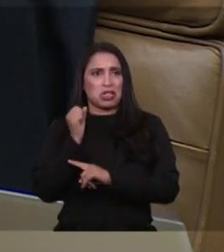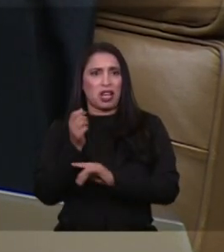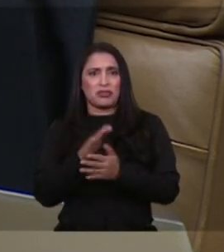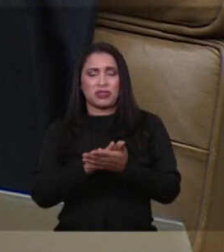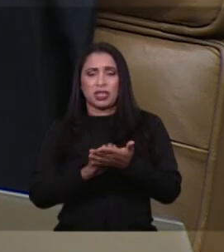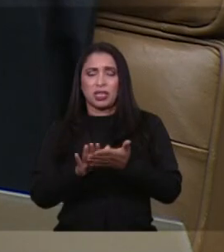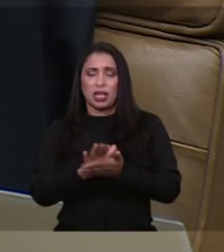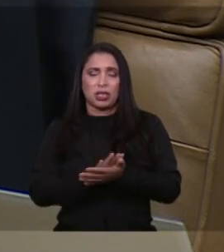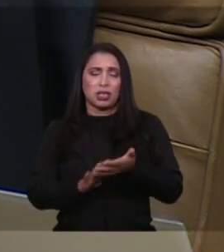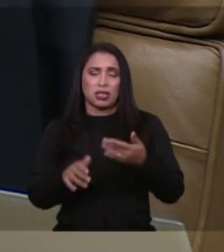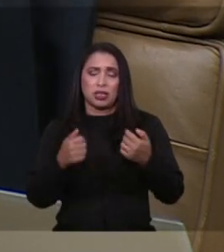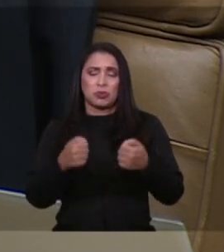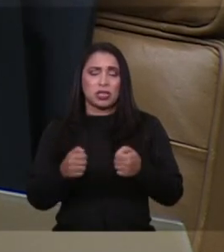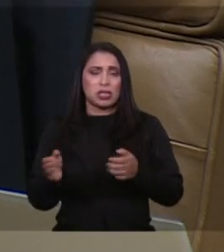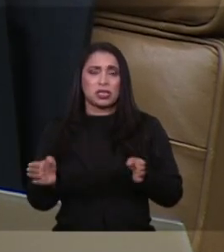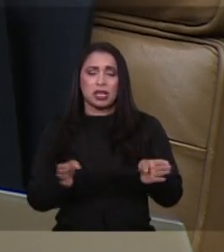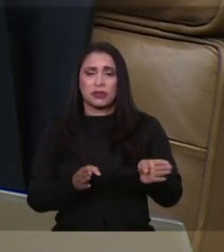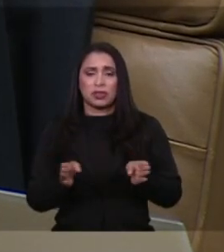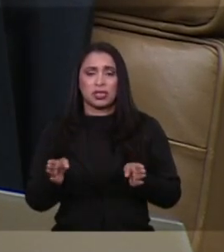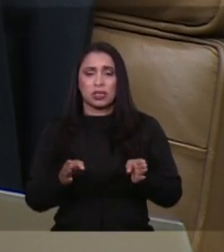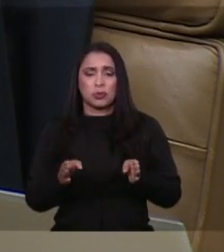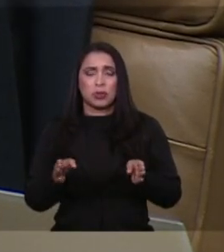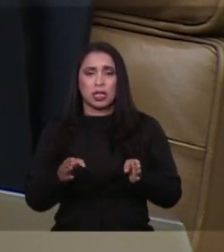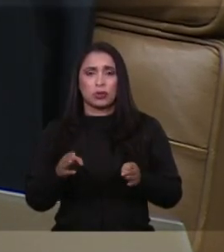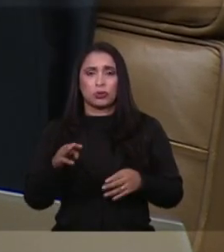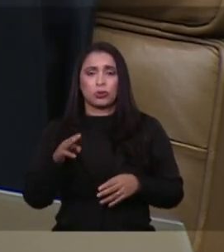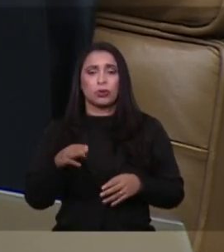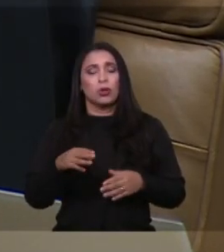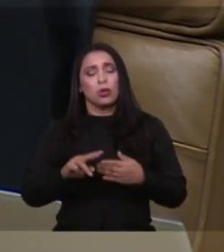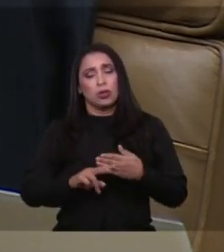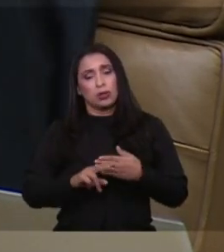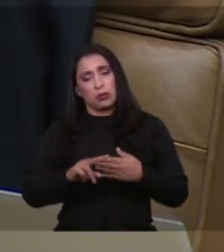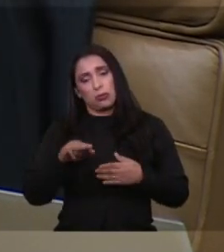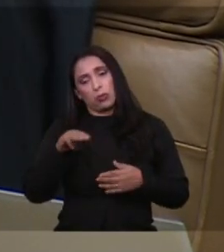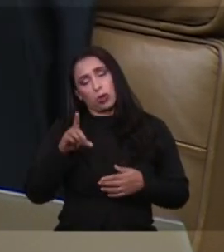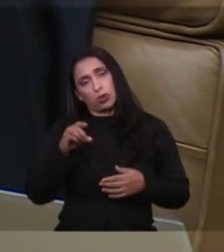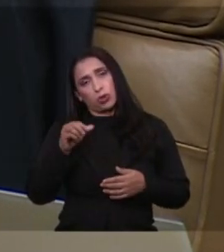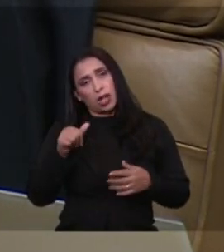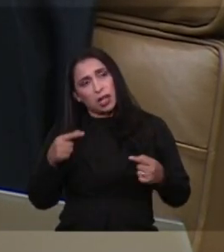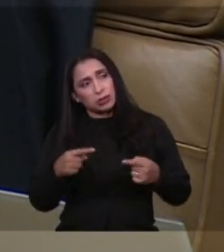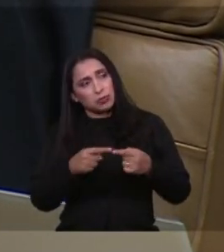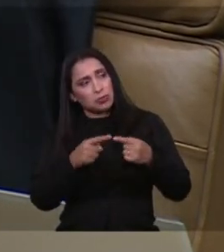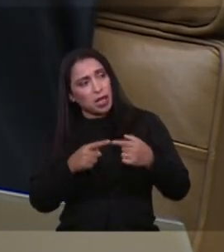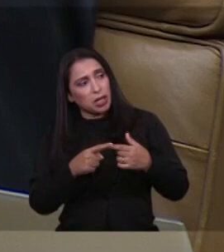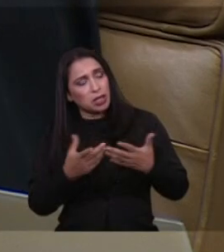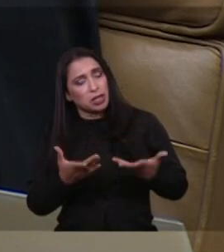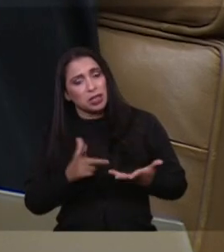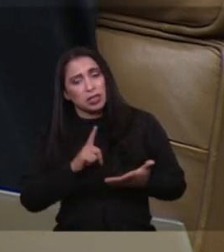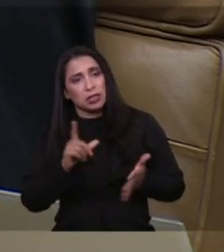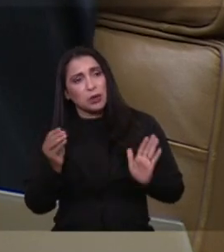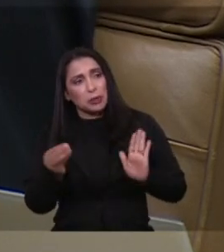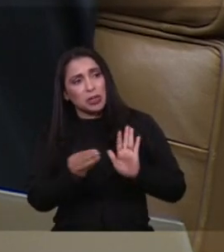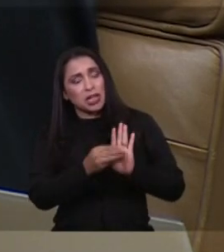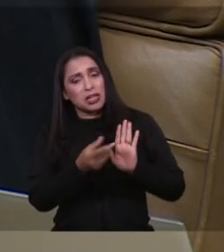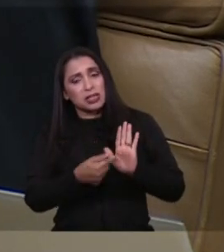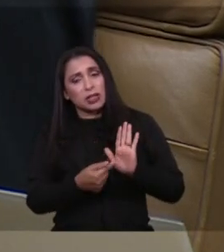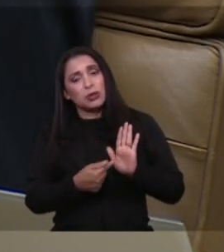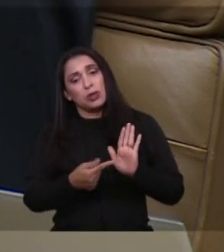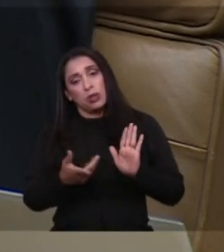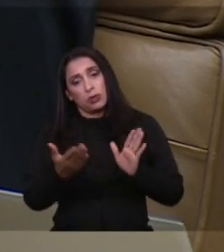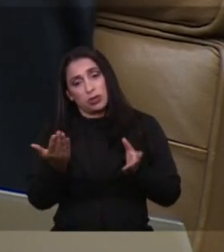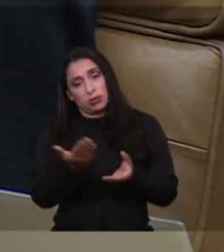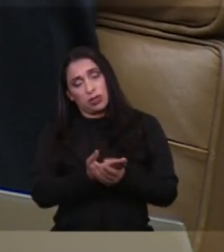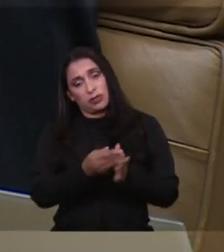que precisasse deste período modulado e não a aplicação. Isto é que me pareceu quando nós julgamos os